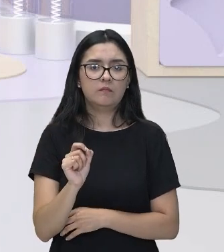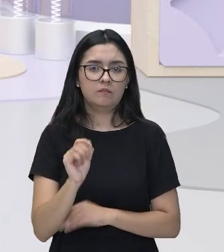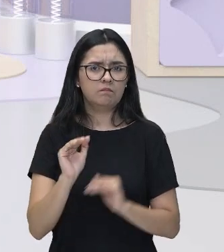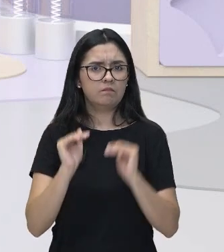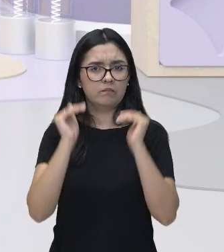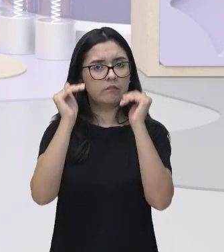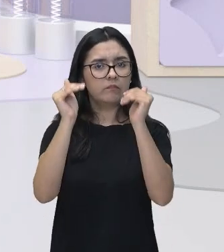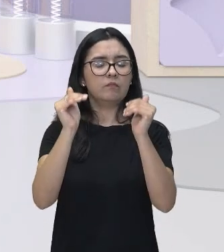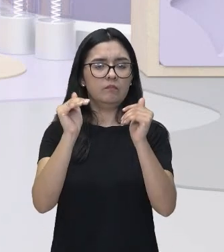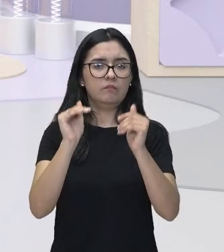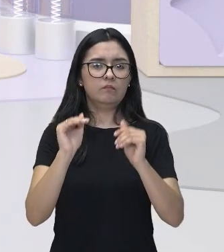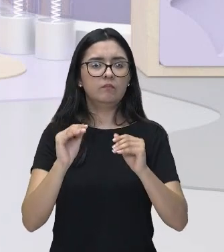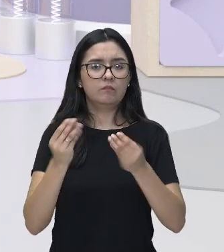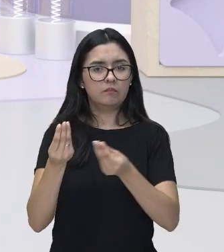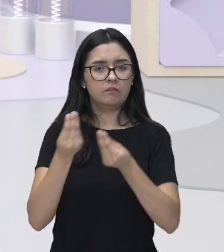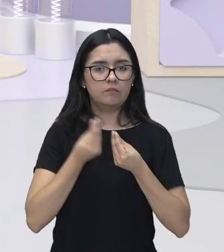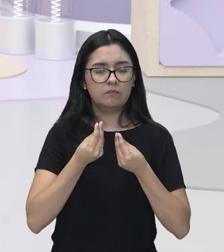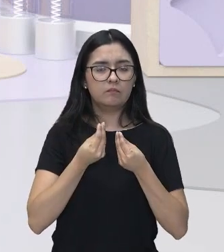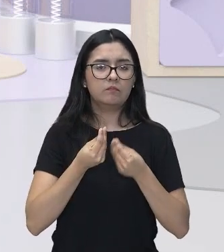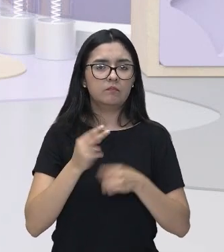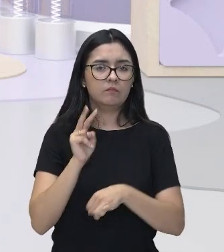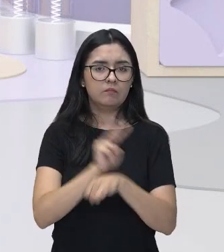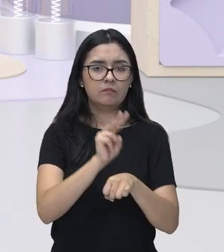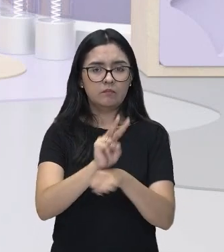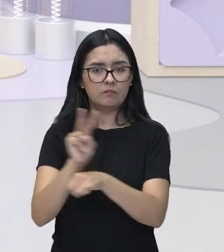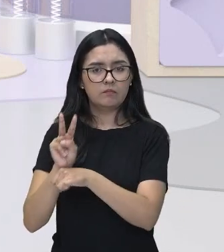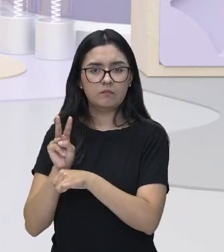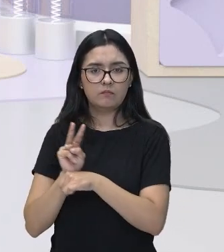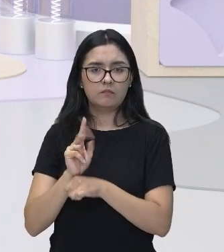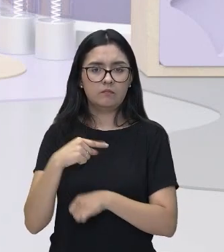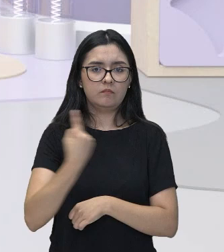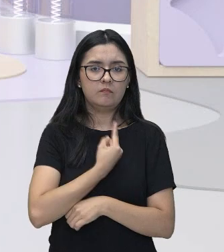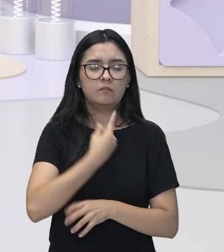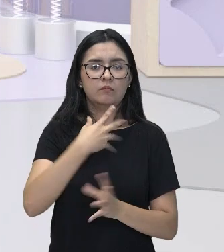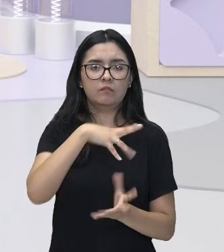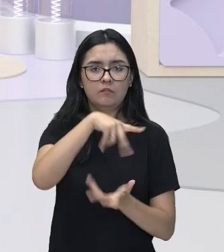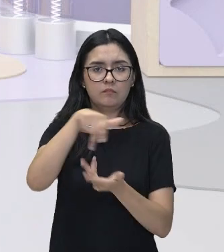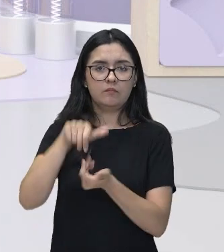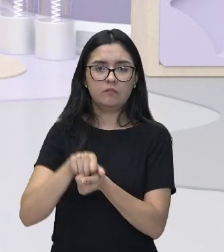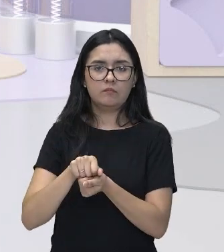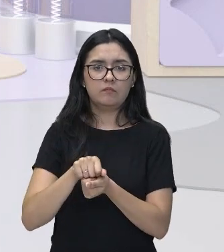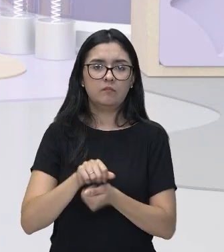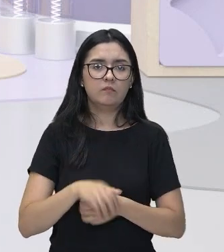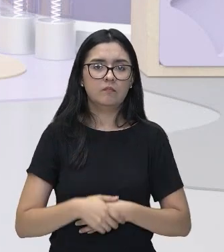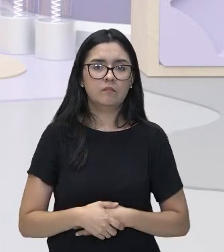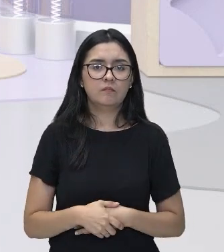supremo para todos nós e para a preservação do nosso planeta.